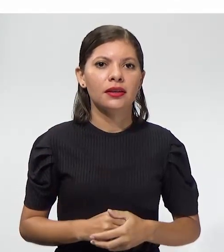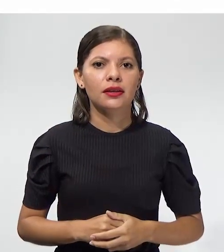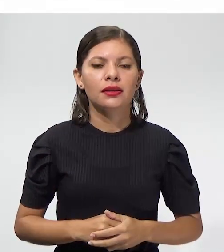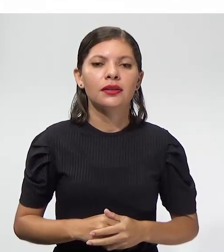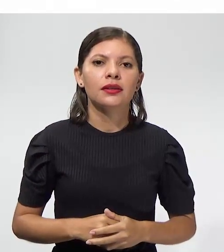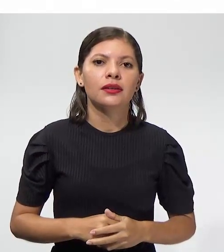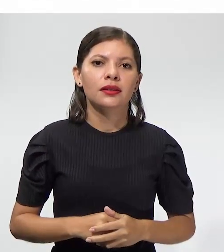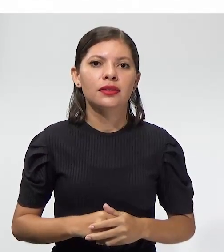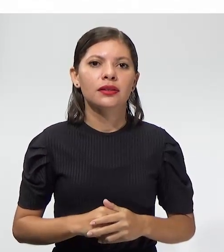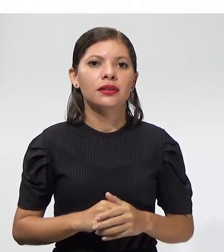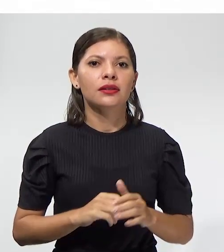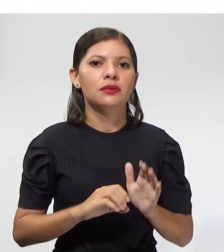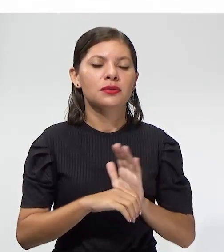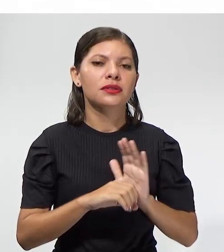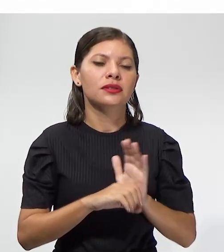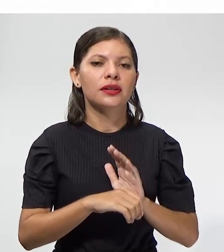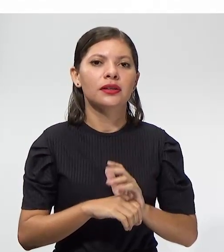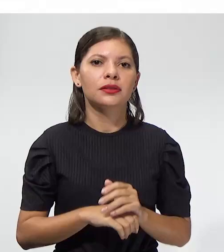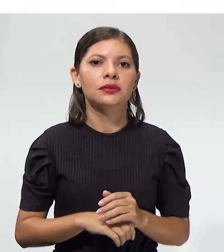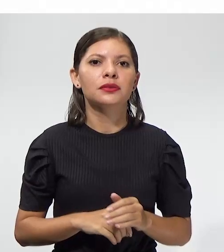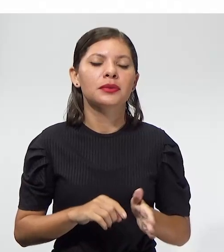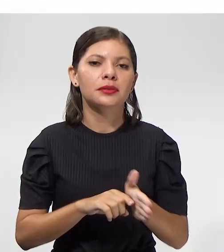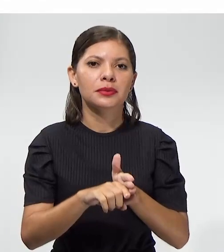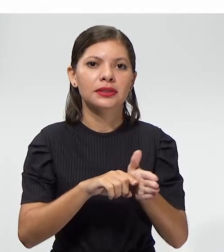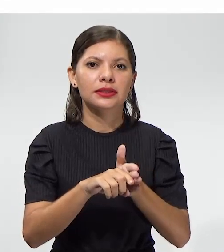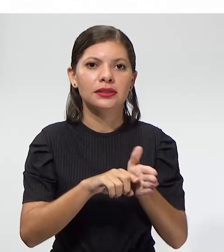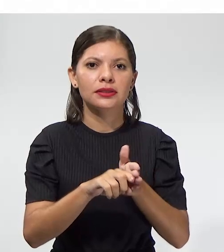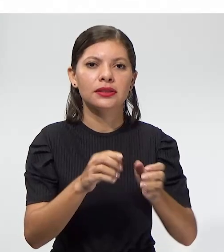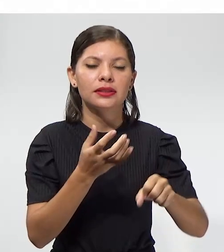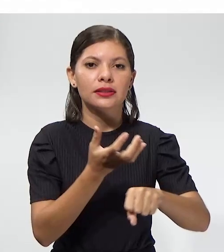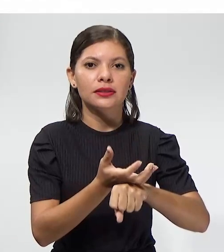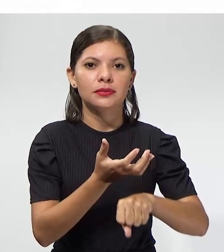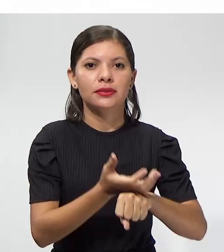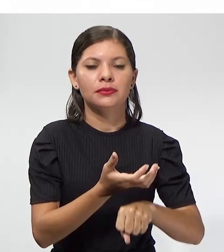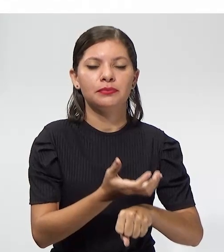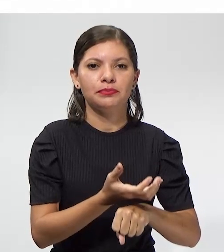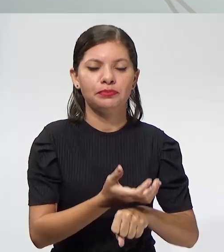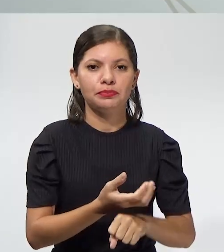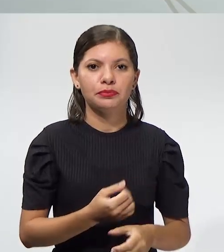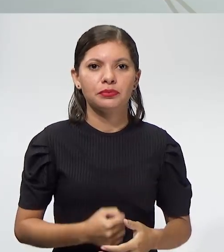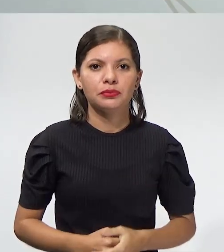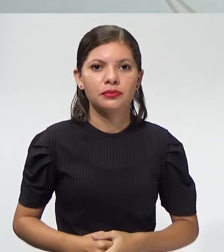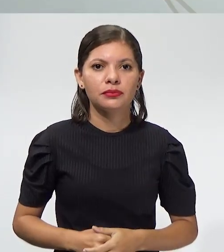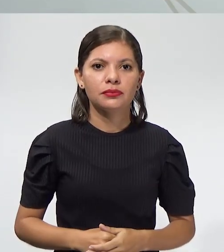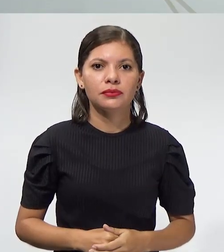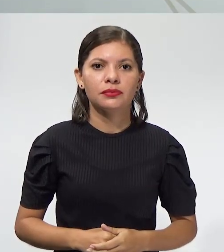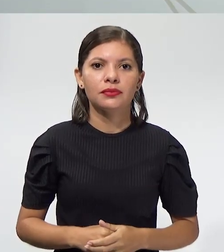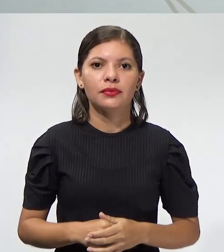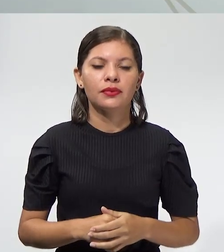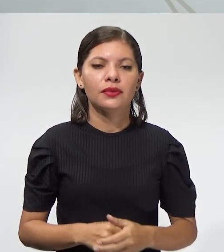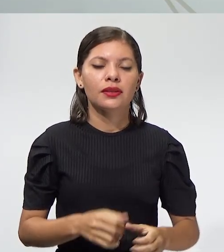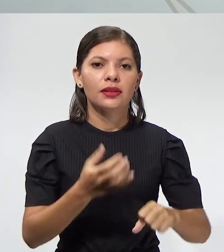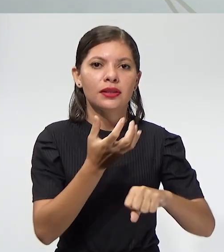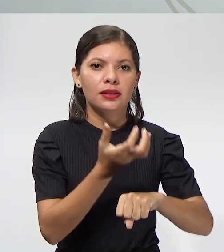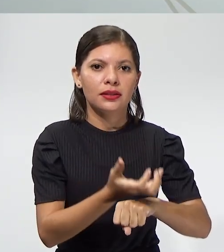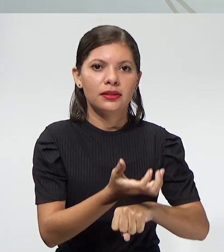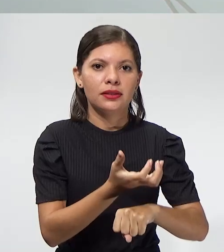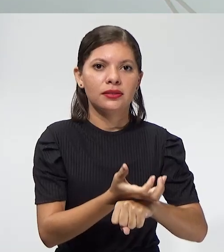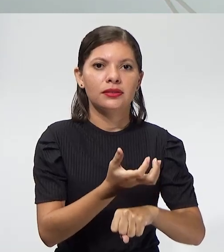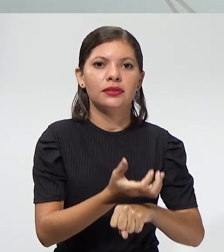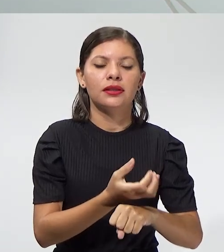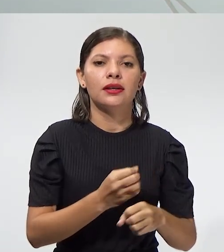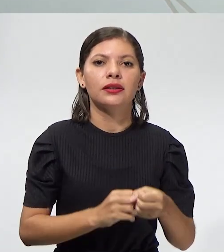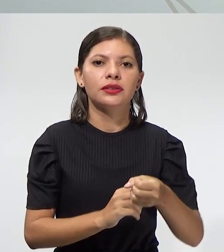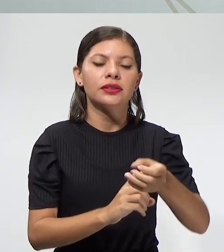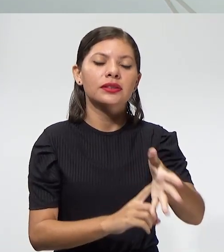para uma pesquisa interdisciplinar. Nós estamos falando aqui desde o início sobre interdisciplinaridade e